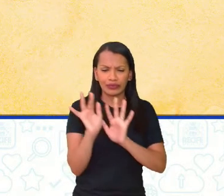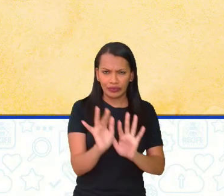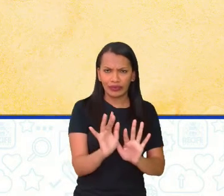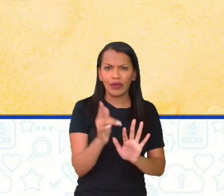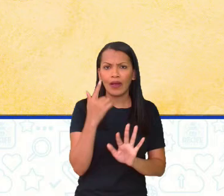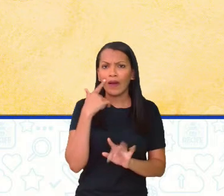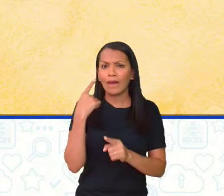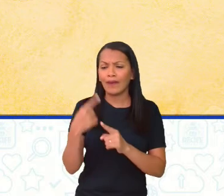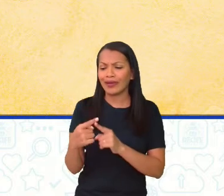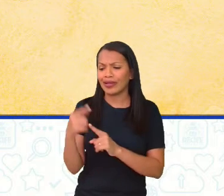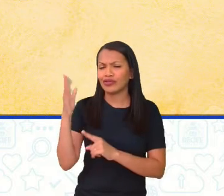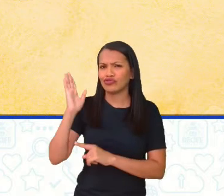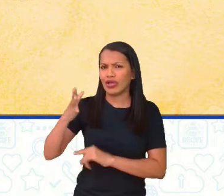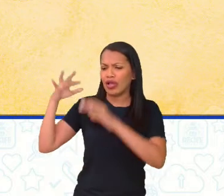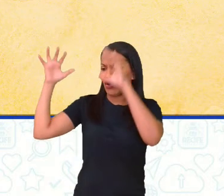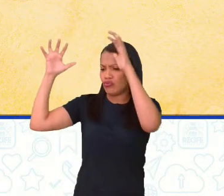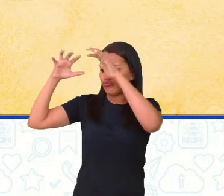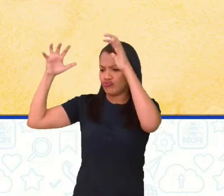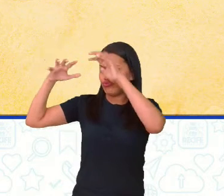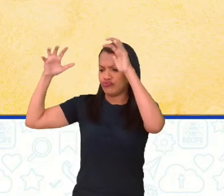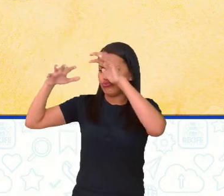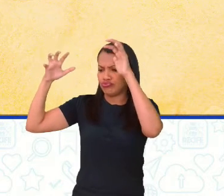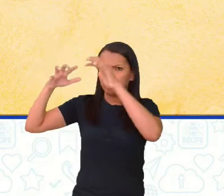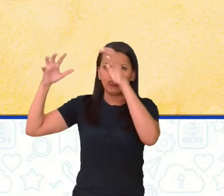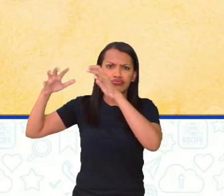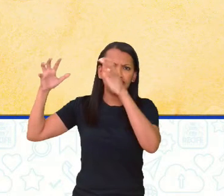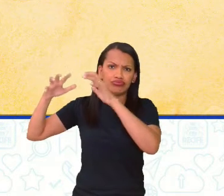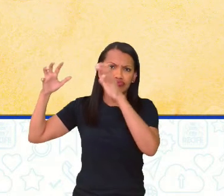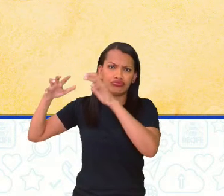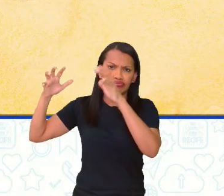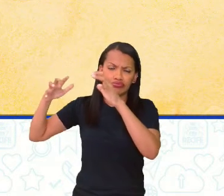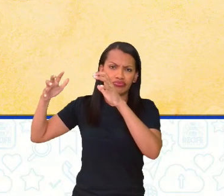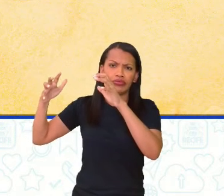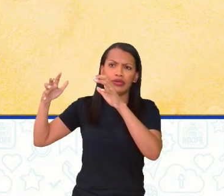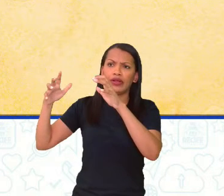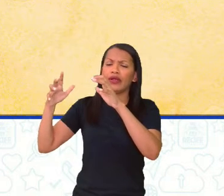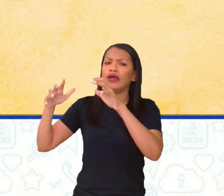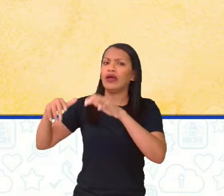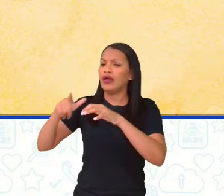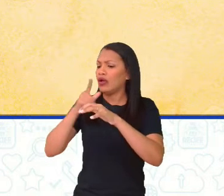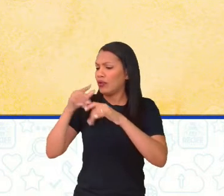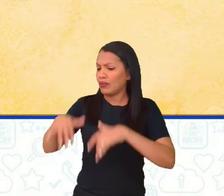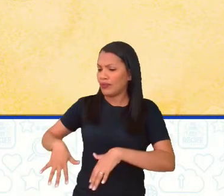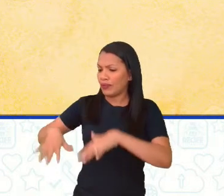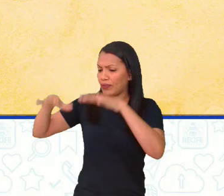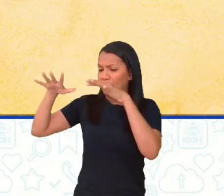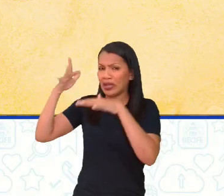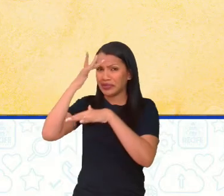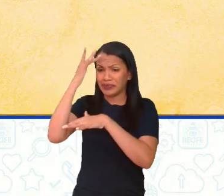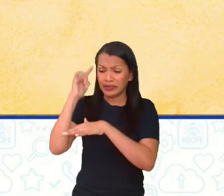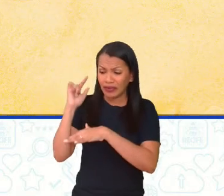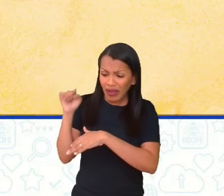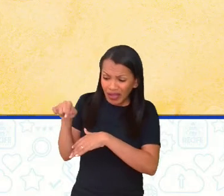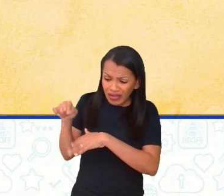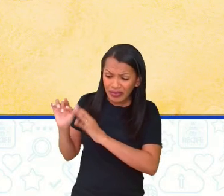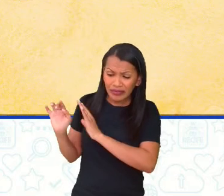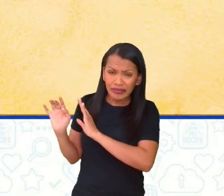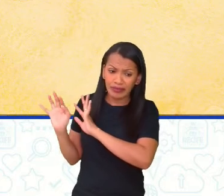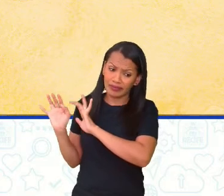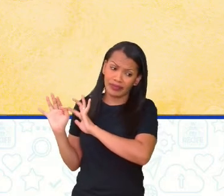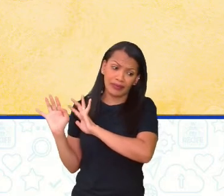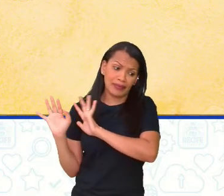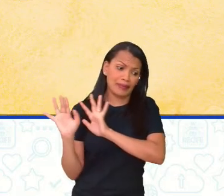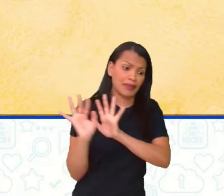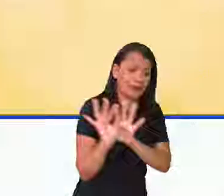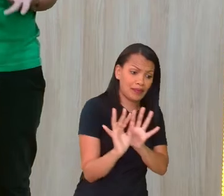E aí, já aqui encaminhando para o fechamento, a gente tem a pergunta: que medidas podem ser tomadas para